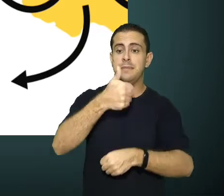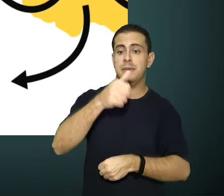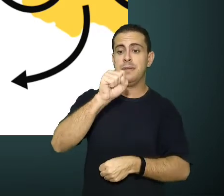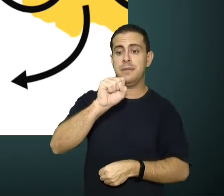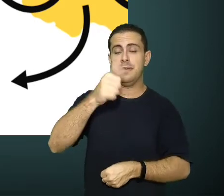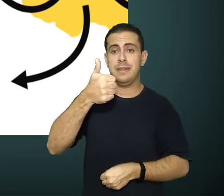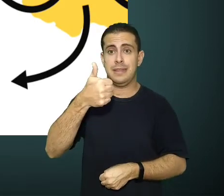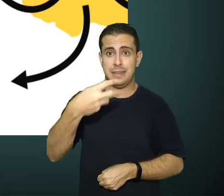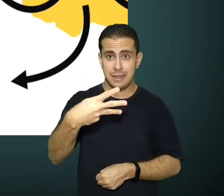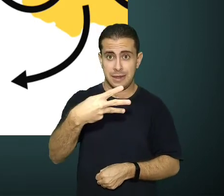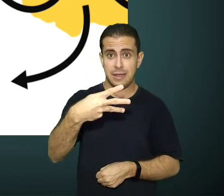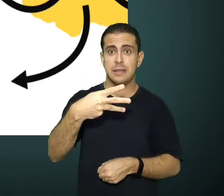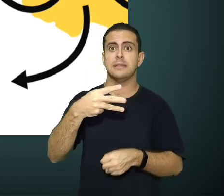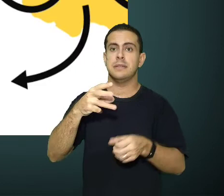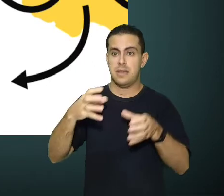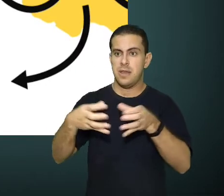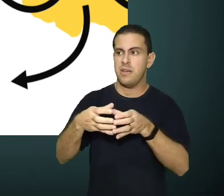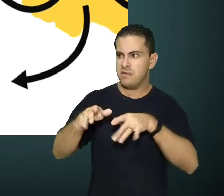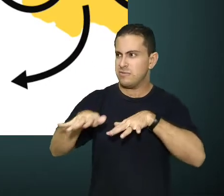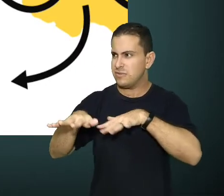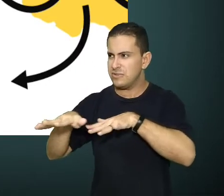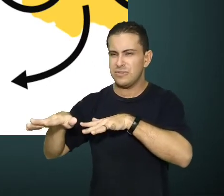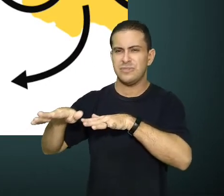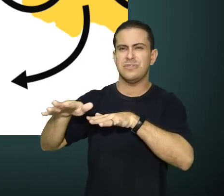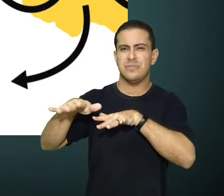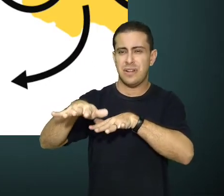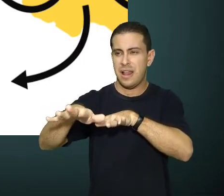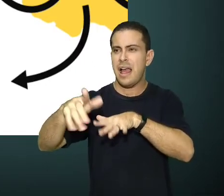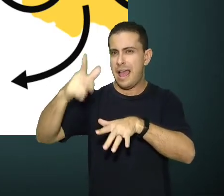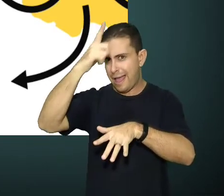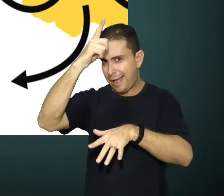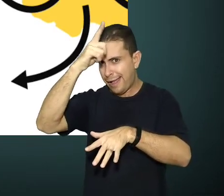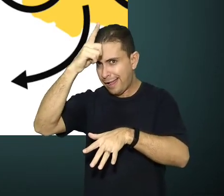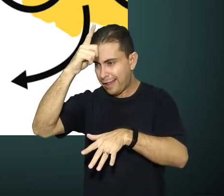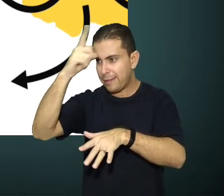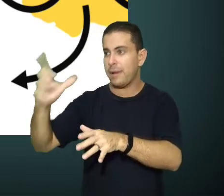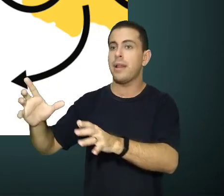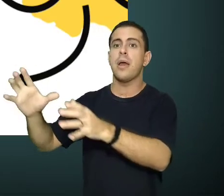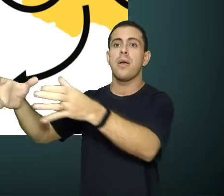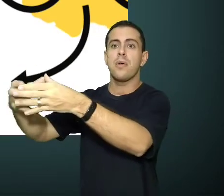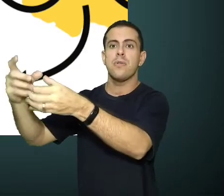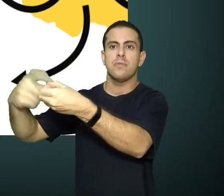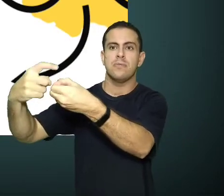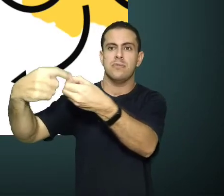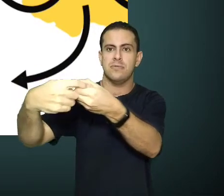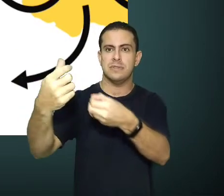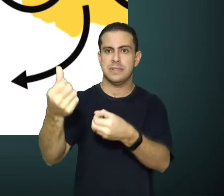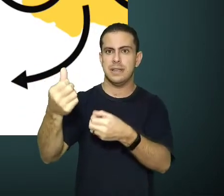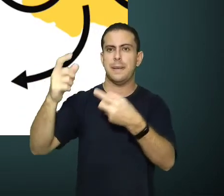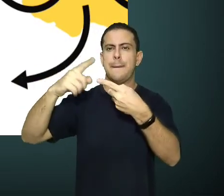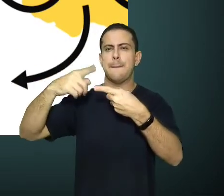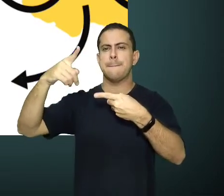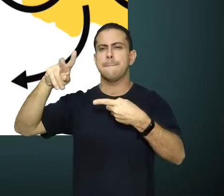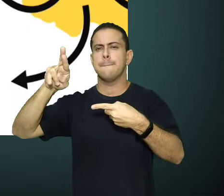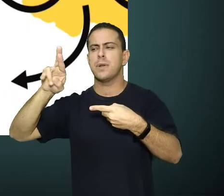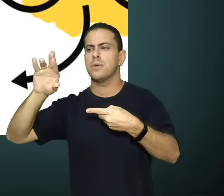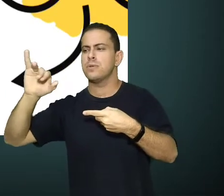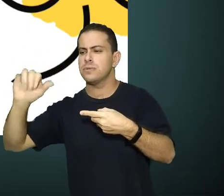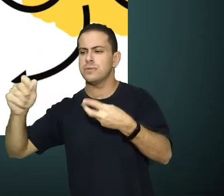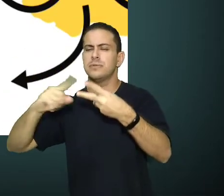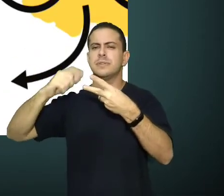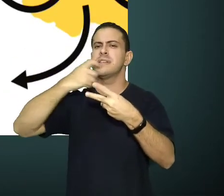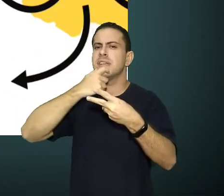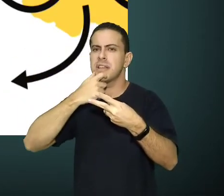Em 1813, as tropas de Napoleão foram derrotadas na Alemanha pela Sexta Coligação, formada pela